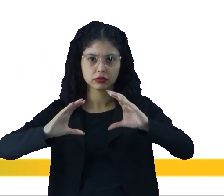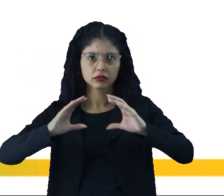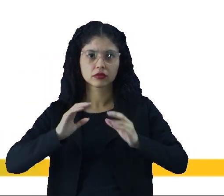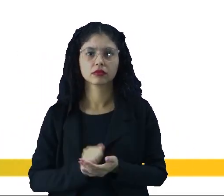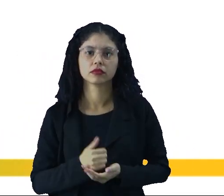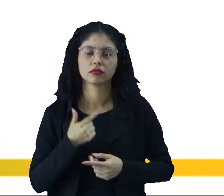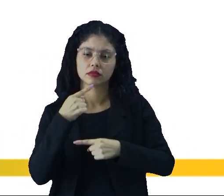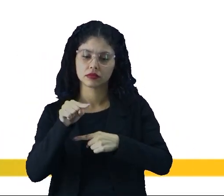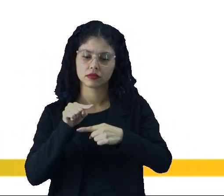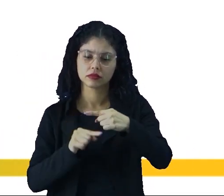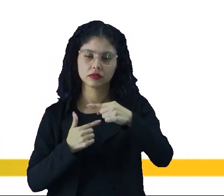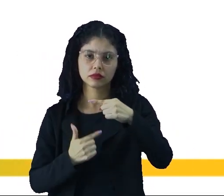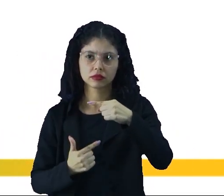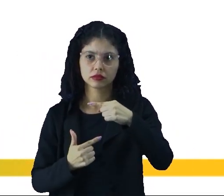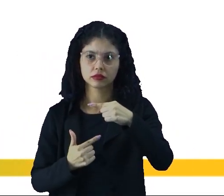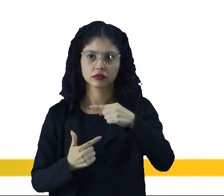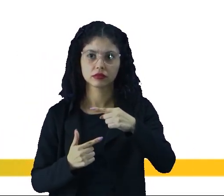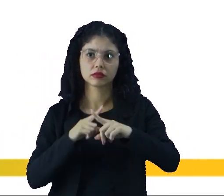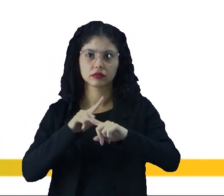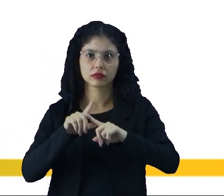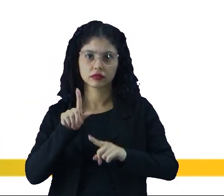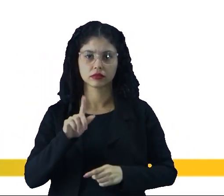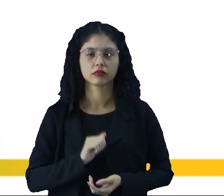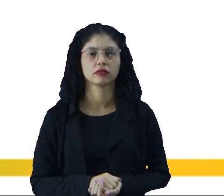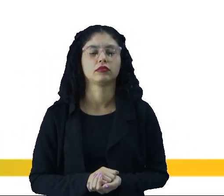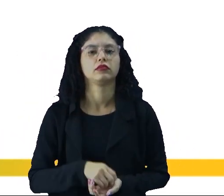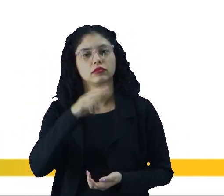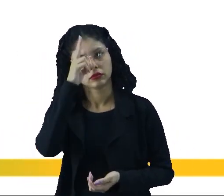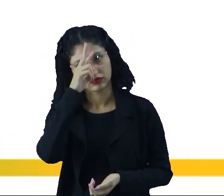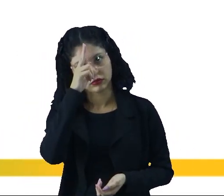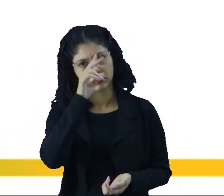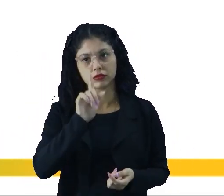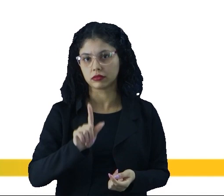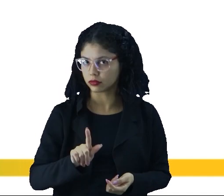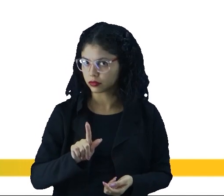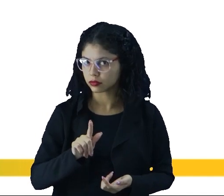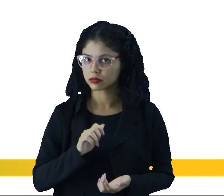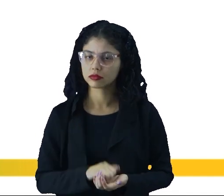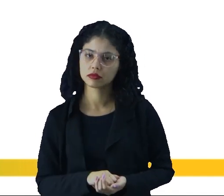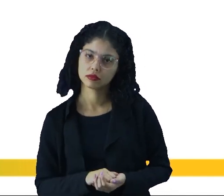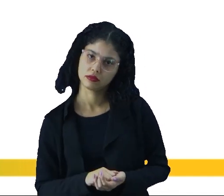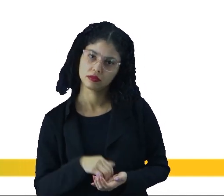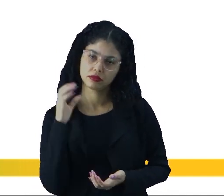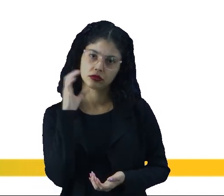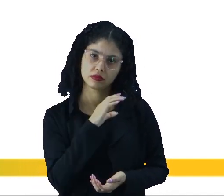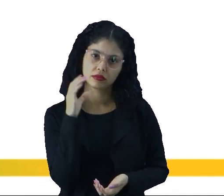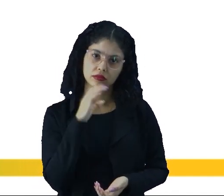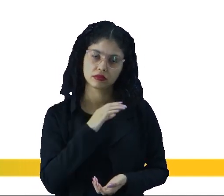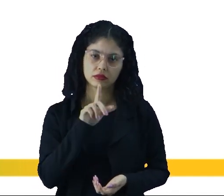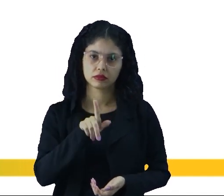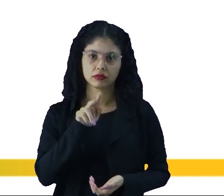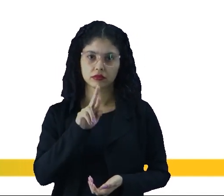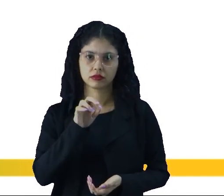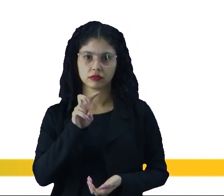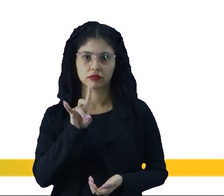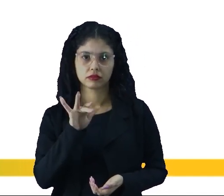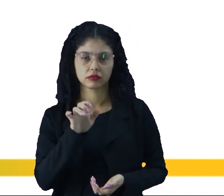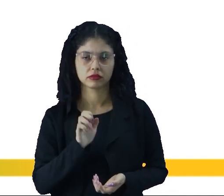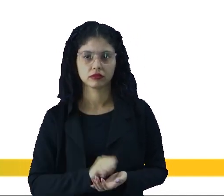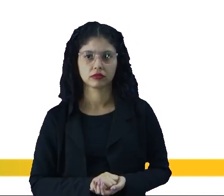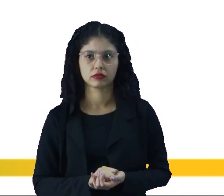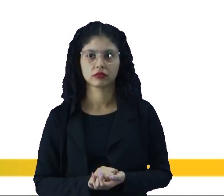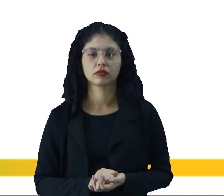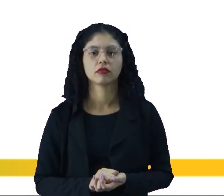quadrado dividido para 2 vezes g. Lembrando que o nosso g é a aceleração da